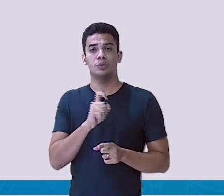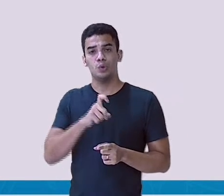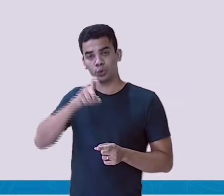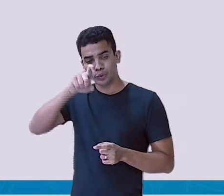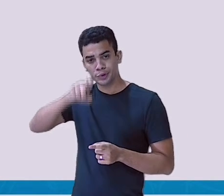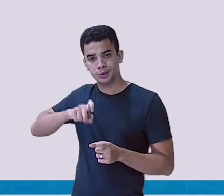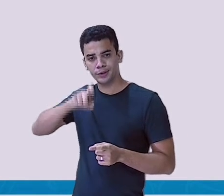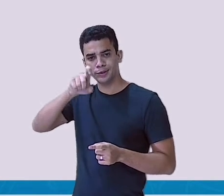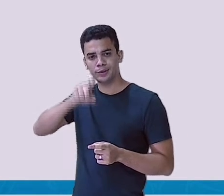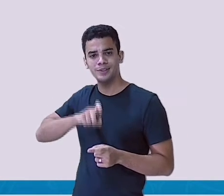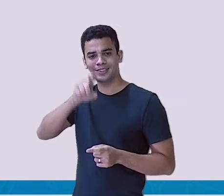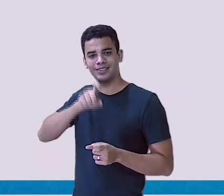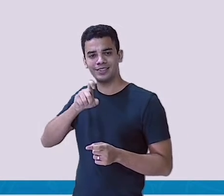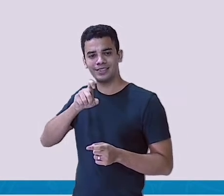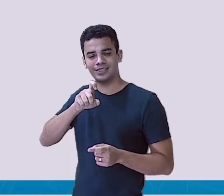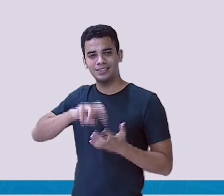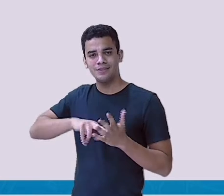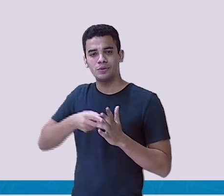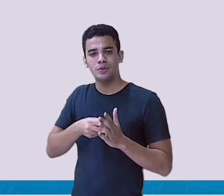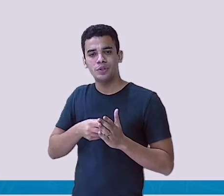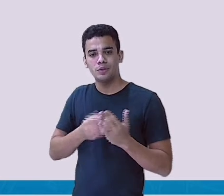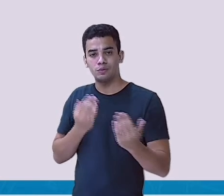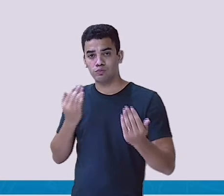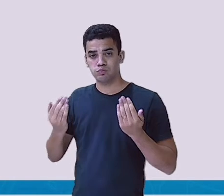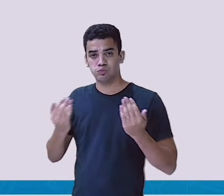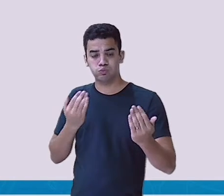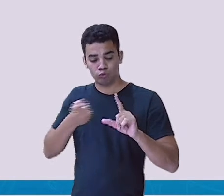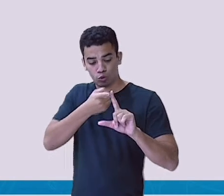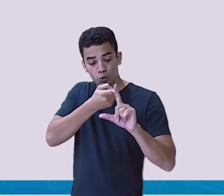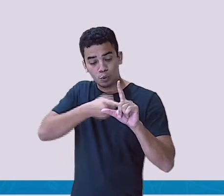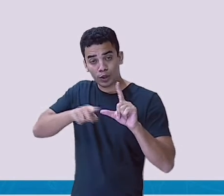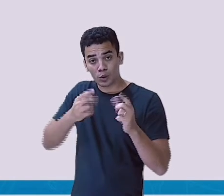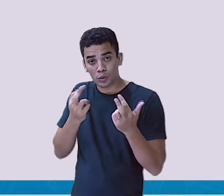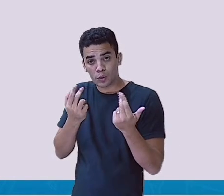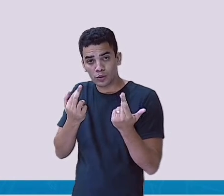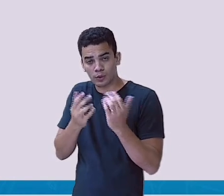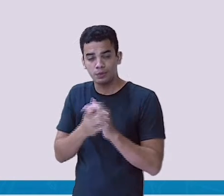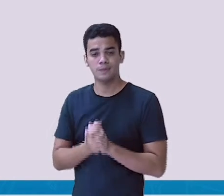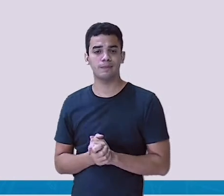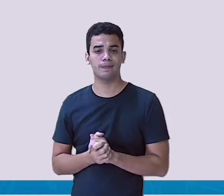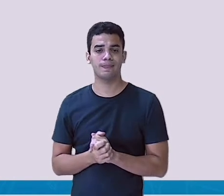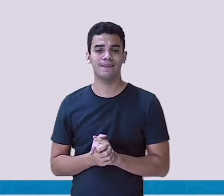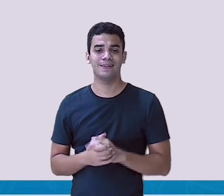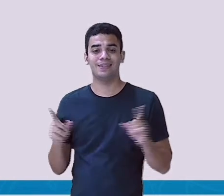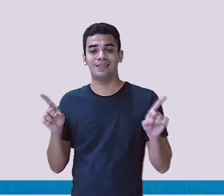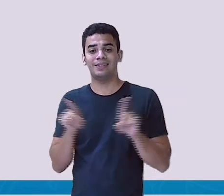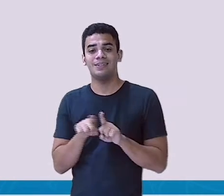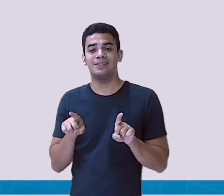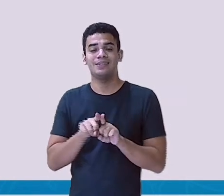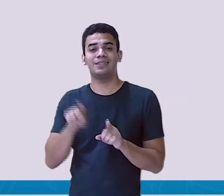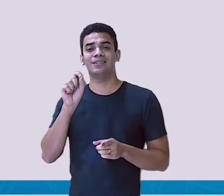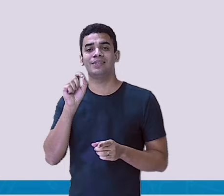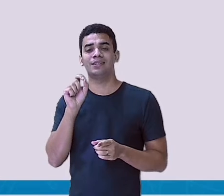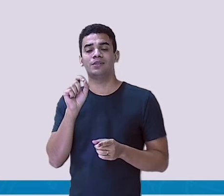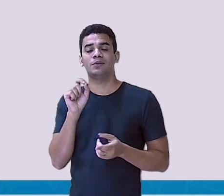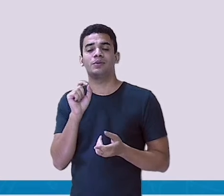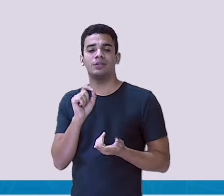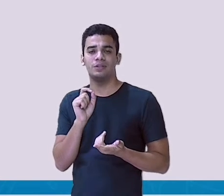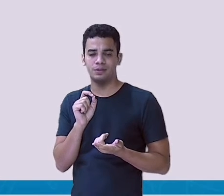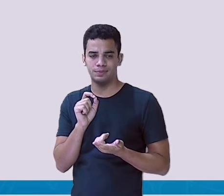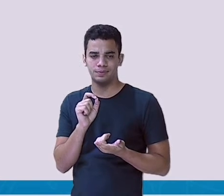dois. É o mesmo ângulo. E eu tenho um lado aqui BC, que é um